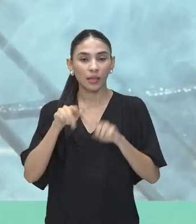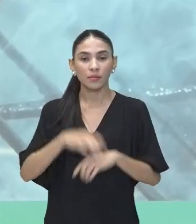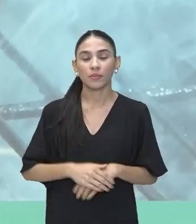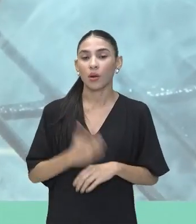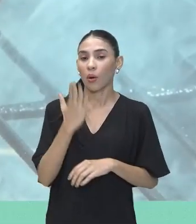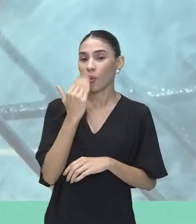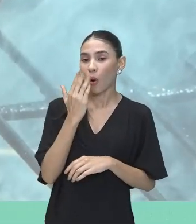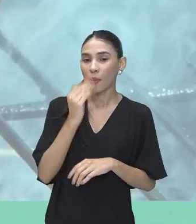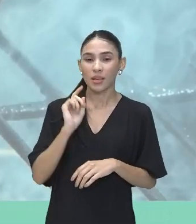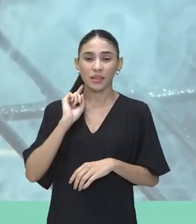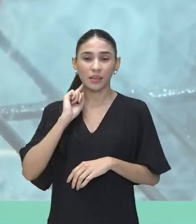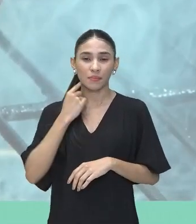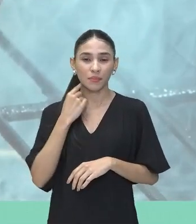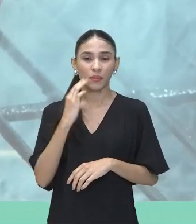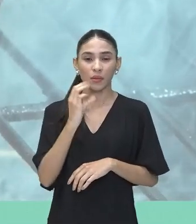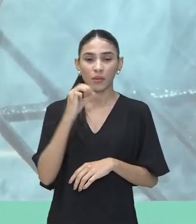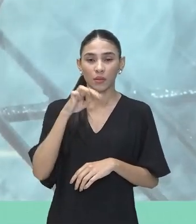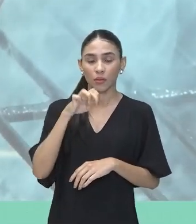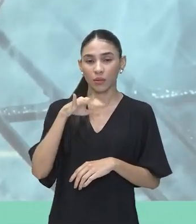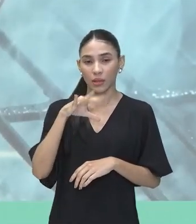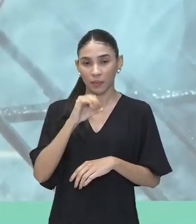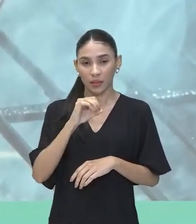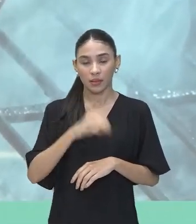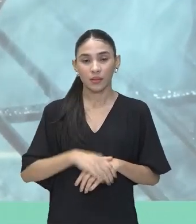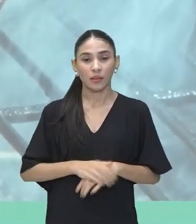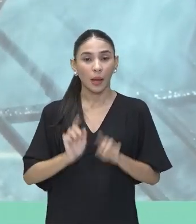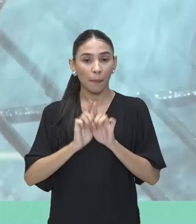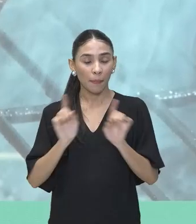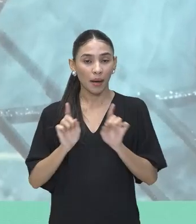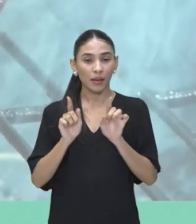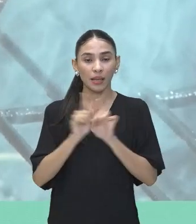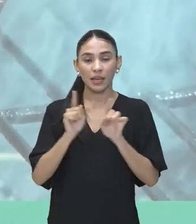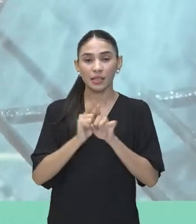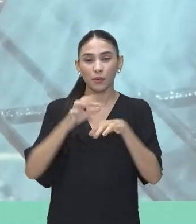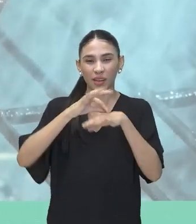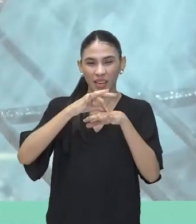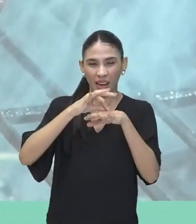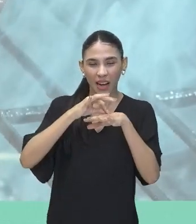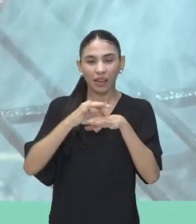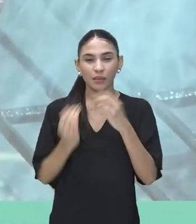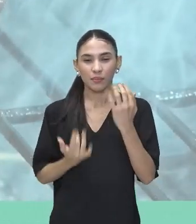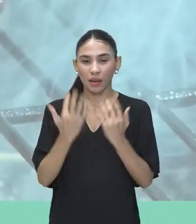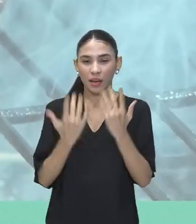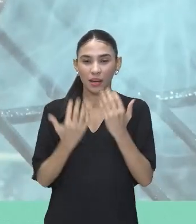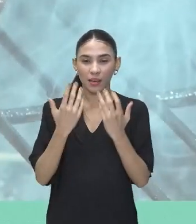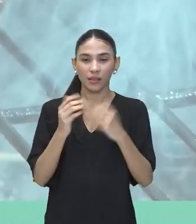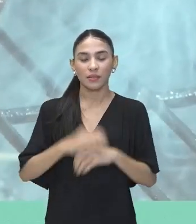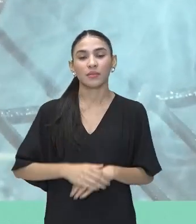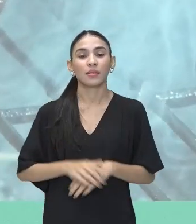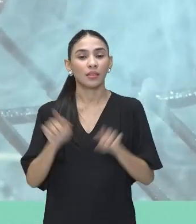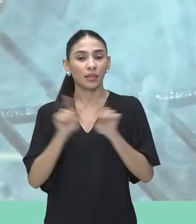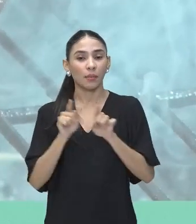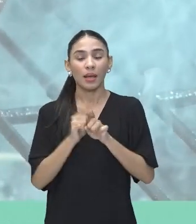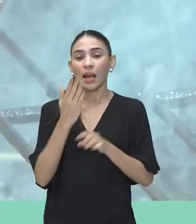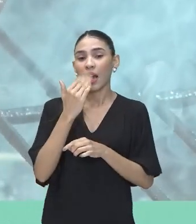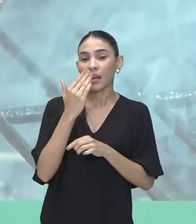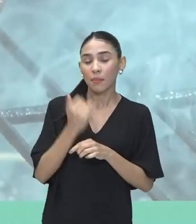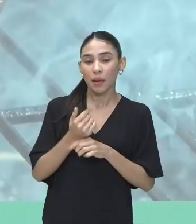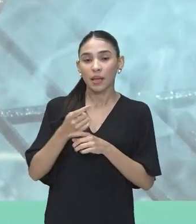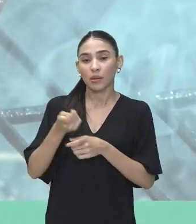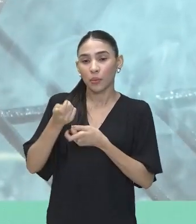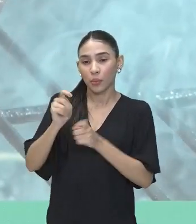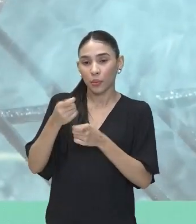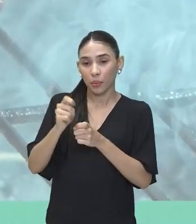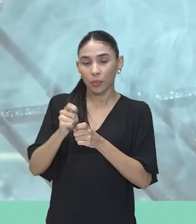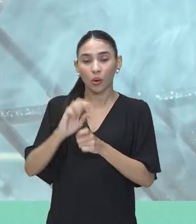alimentos contaminados, tais como alimentos grelhados, churrascos, defumados e também alimentos assados,